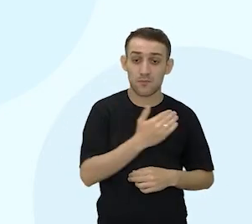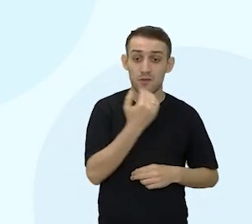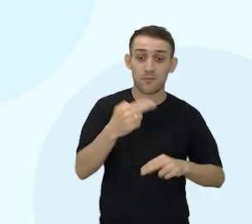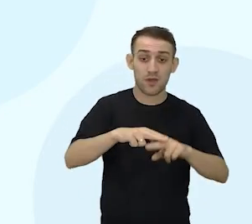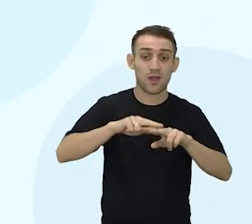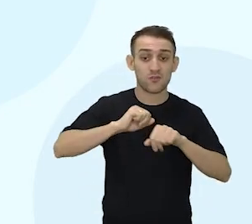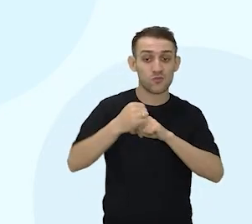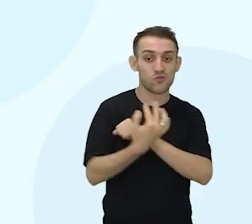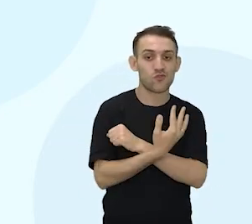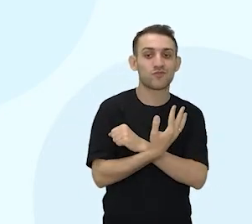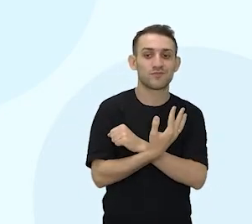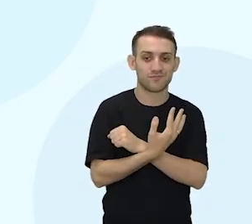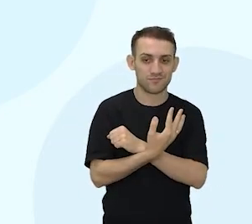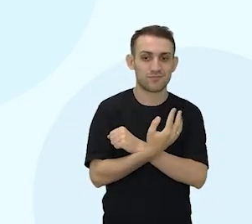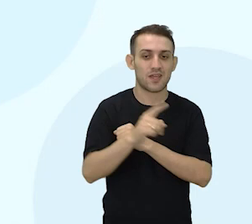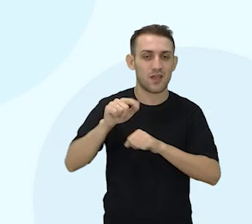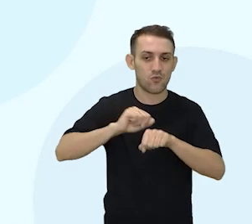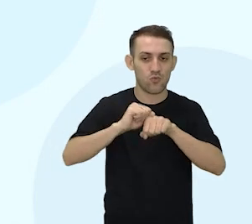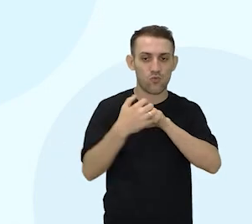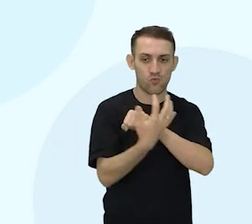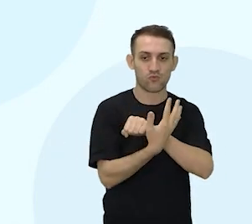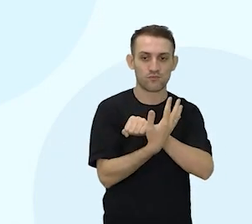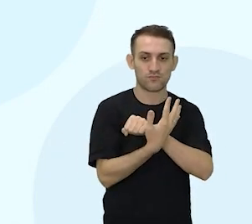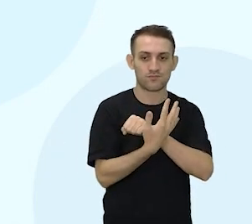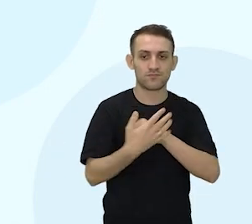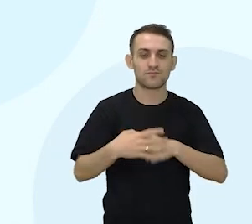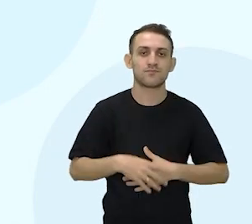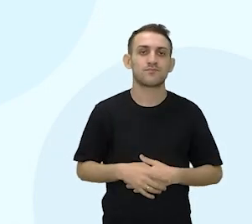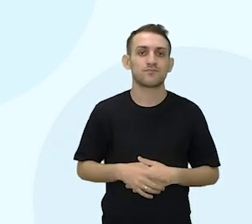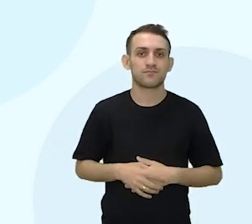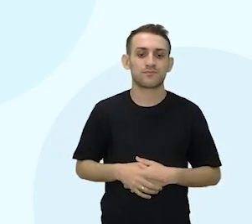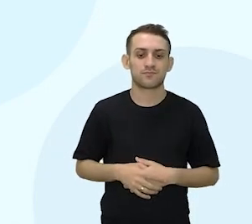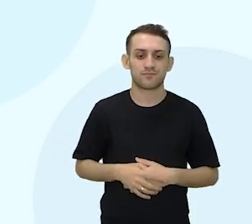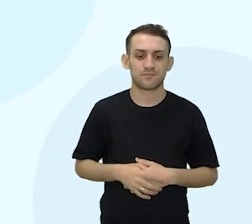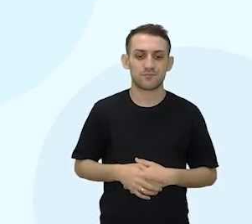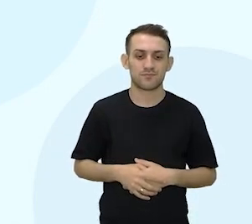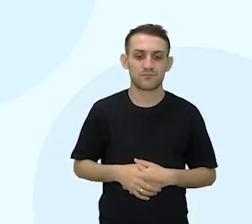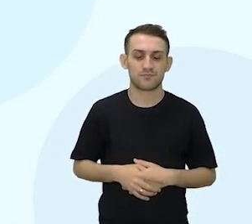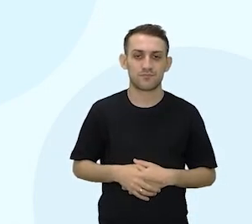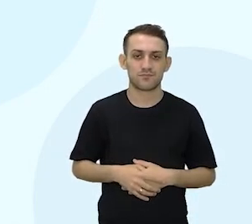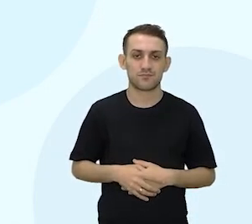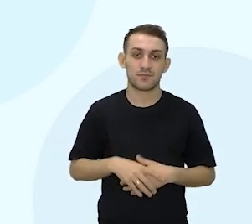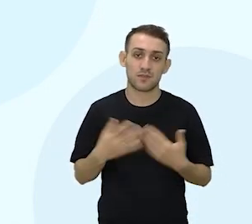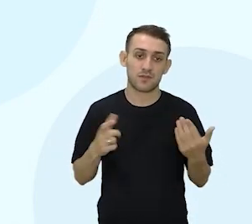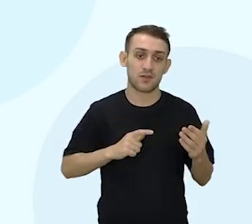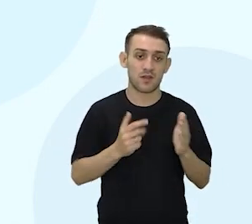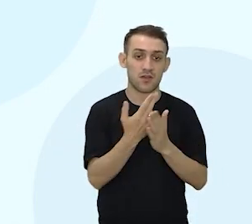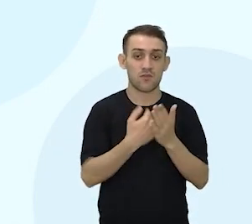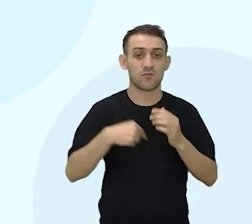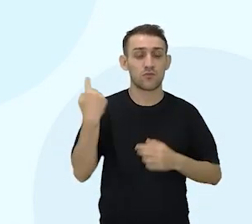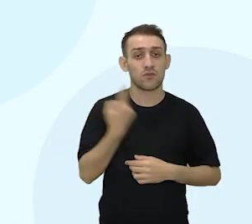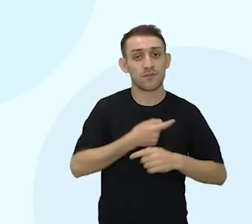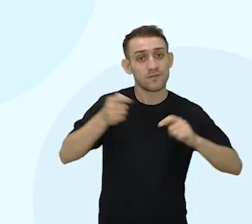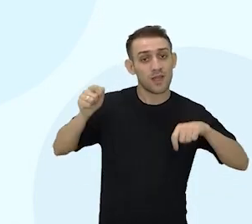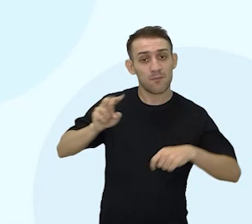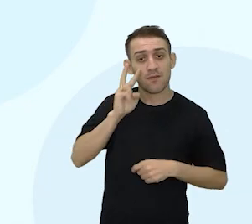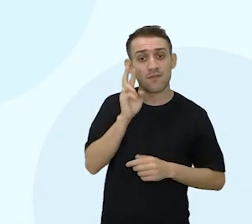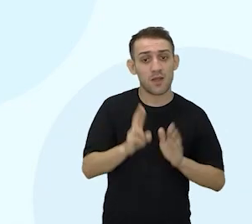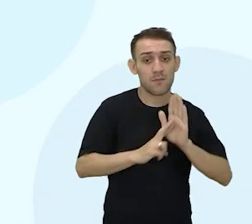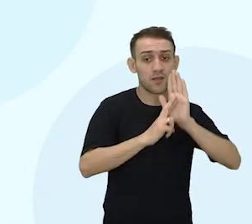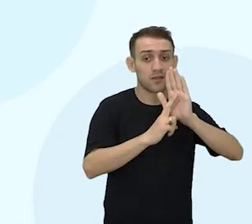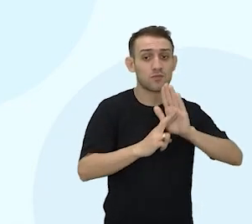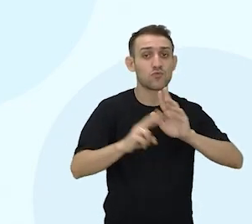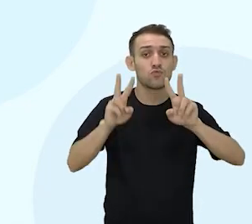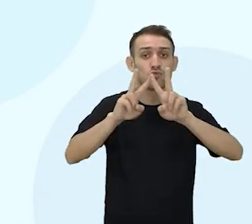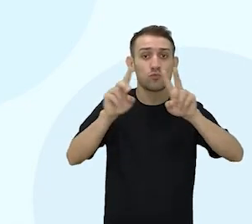ao Covid-19, né? Então, a imagem do lado, a gente pode ver aí uma representação sobre a